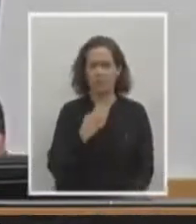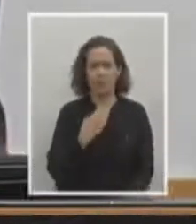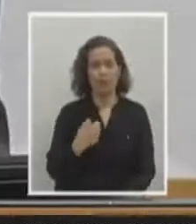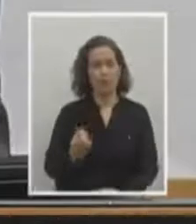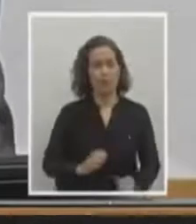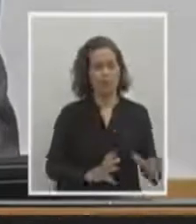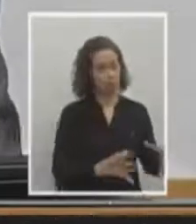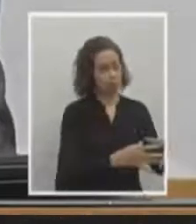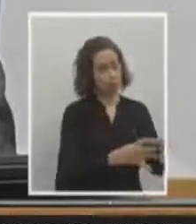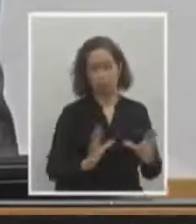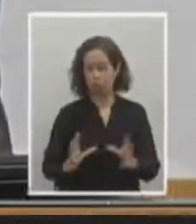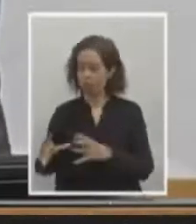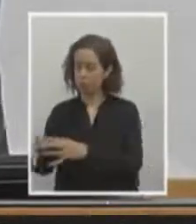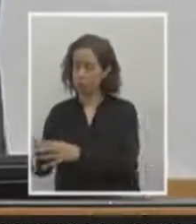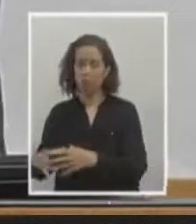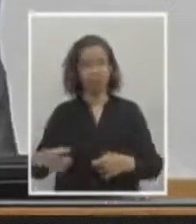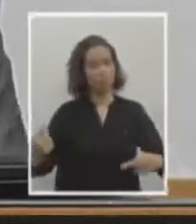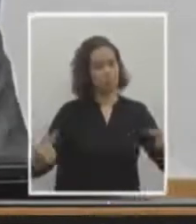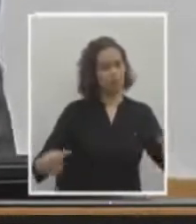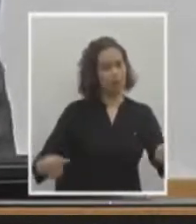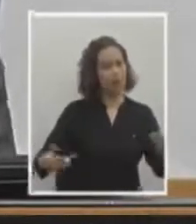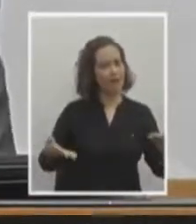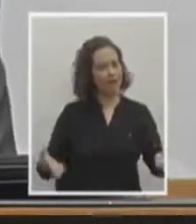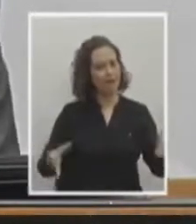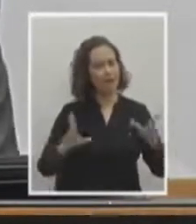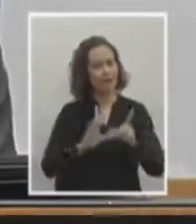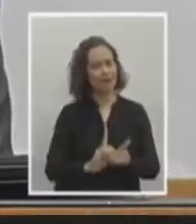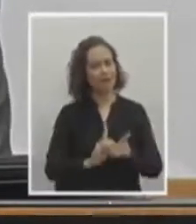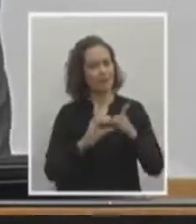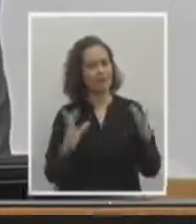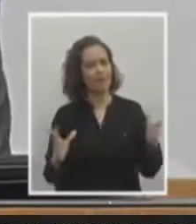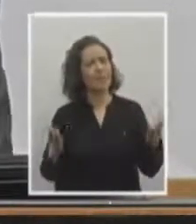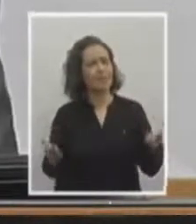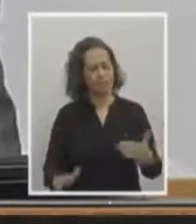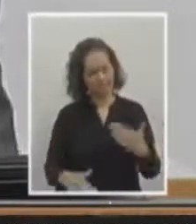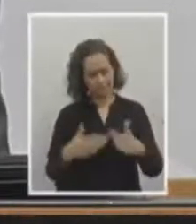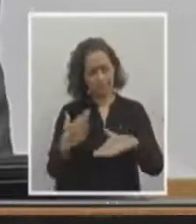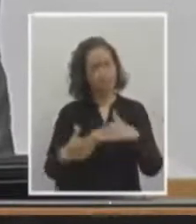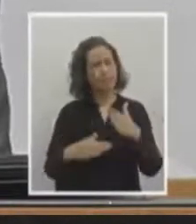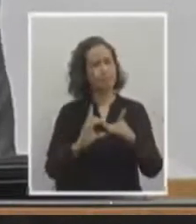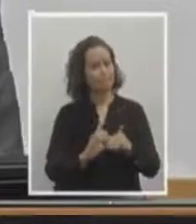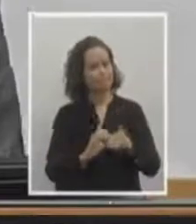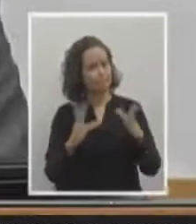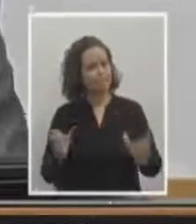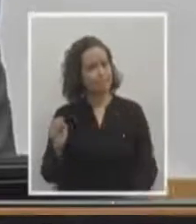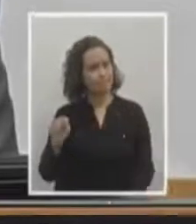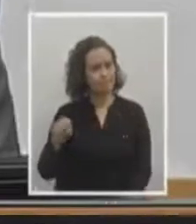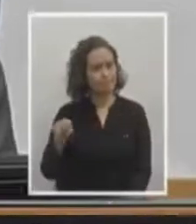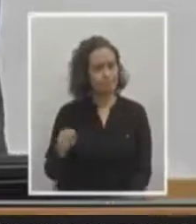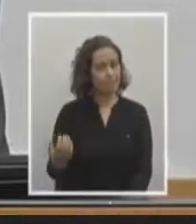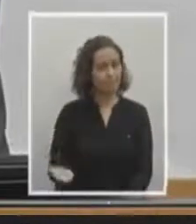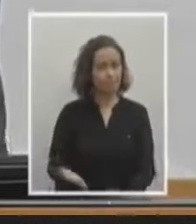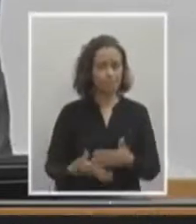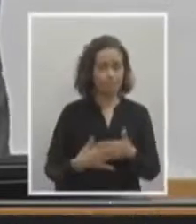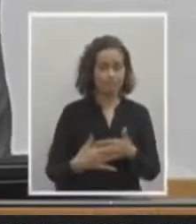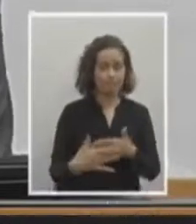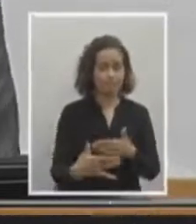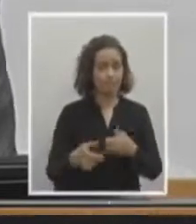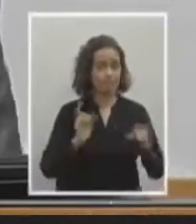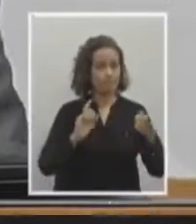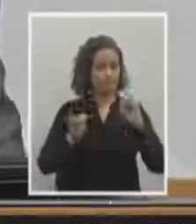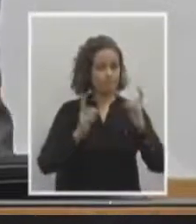dois lados. Isso é democracia, isso é construção democrática. E a partir do momento que hoje nós fazemos uma